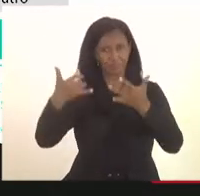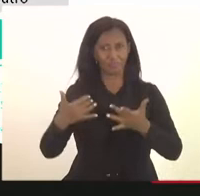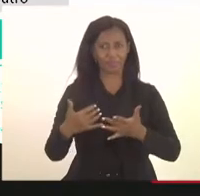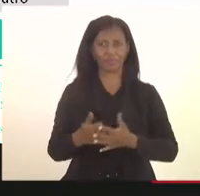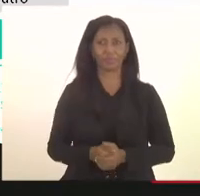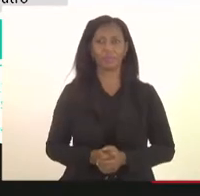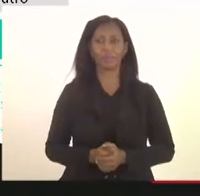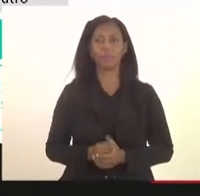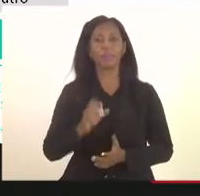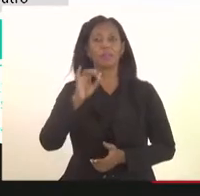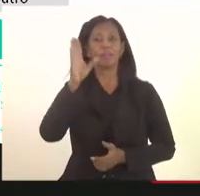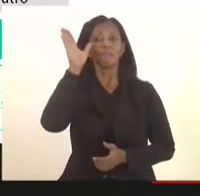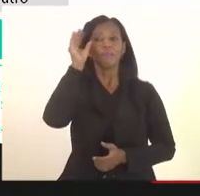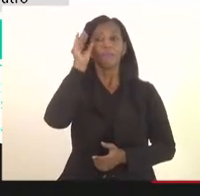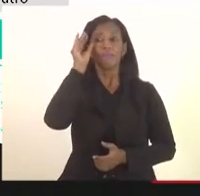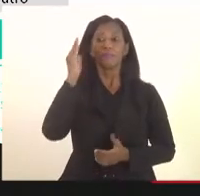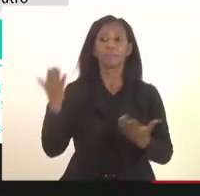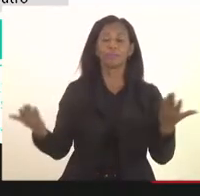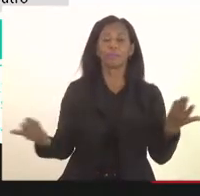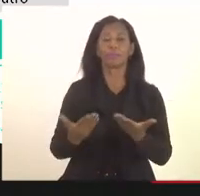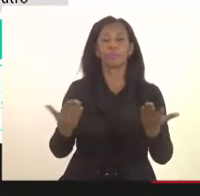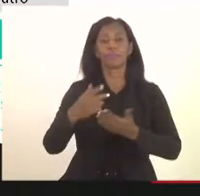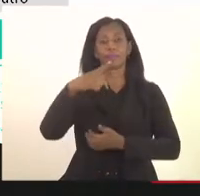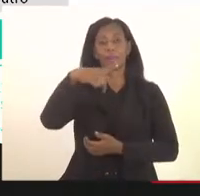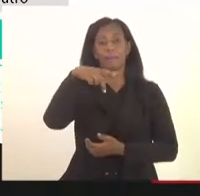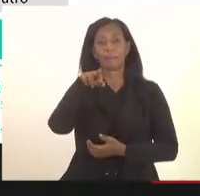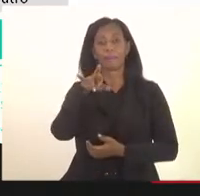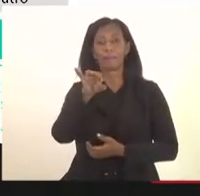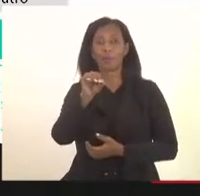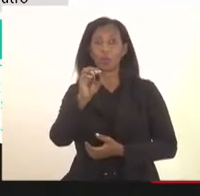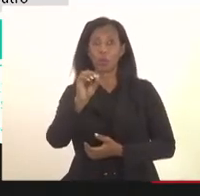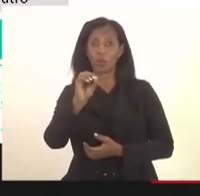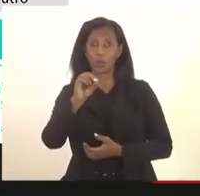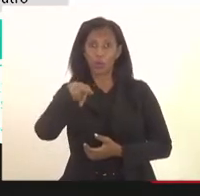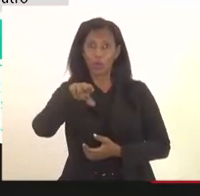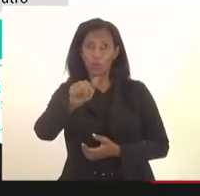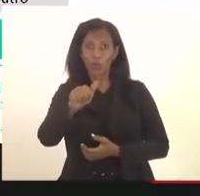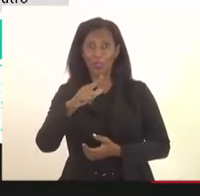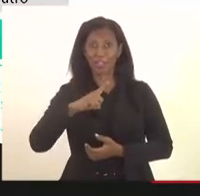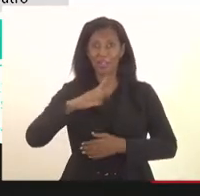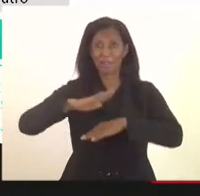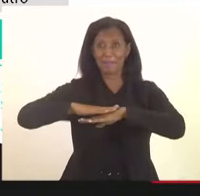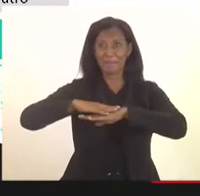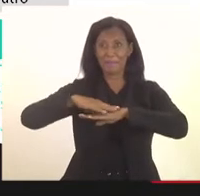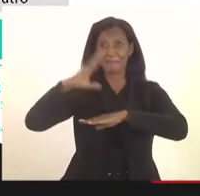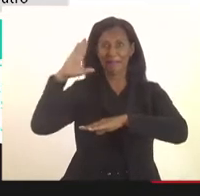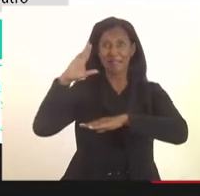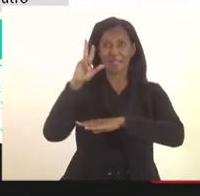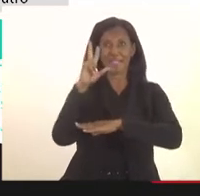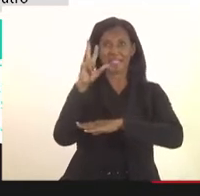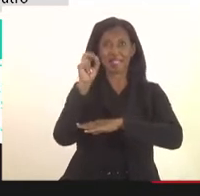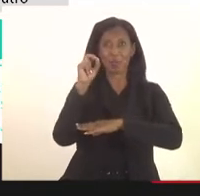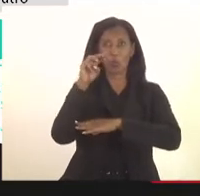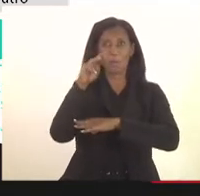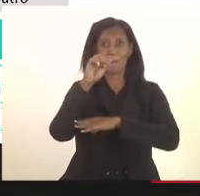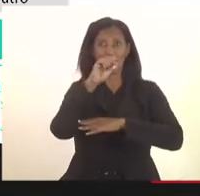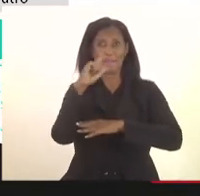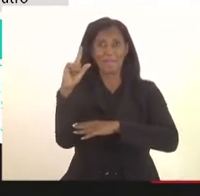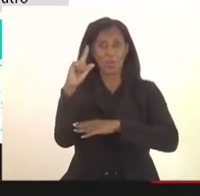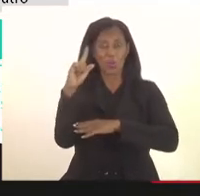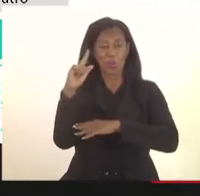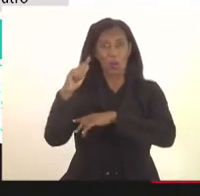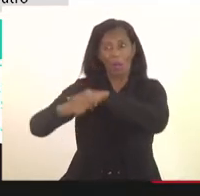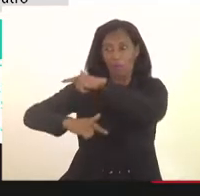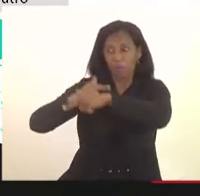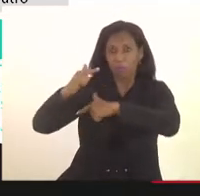Só por curiosidade, hoje a Petronas tem cerca de quase 50 mil funcionários, 2019 funcionários próprio, força de trabalho da Petronas, que